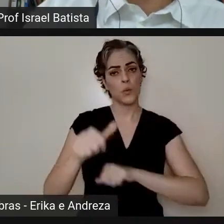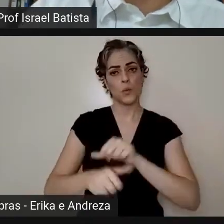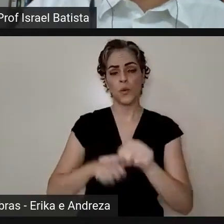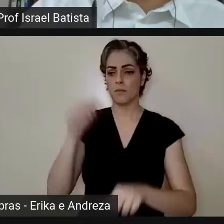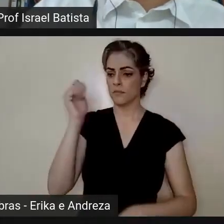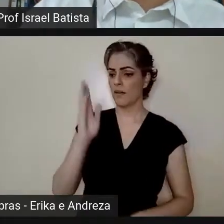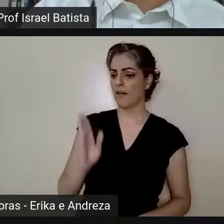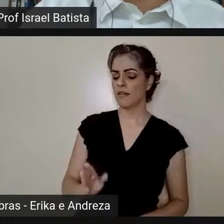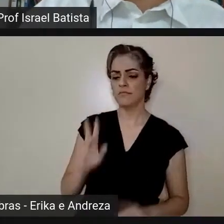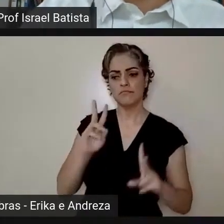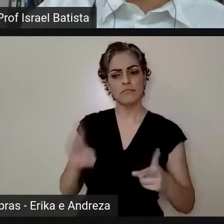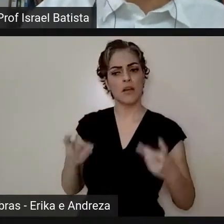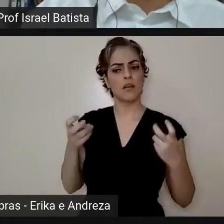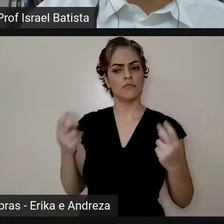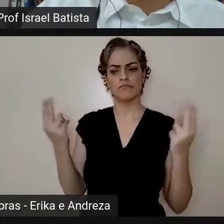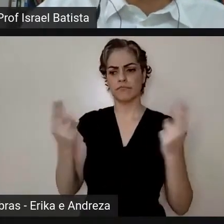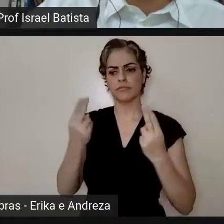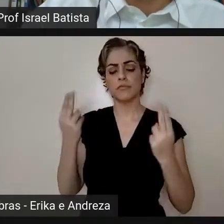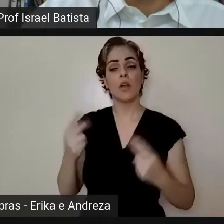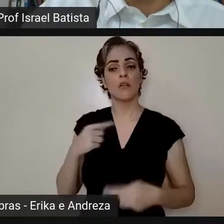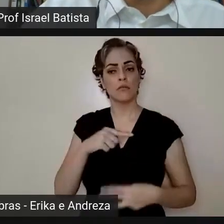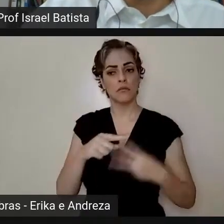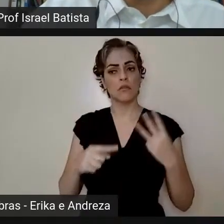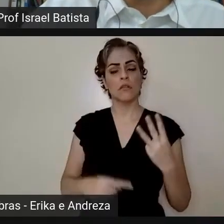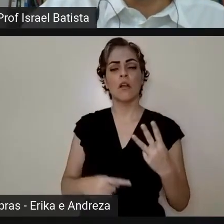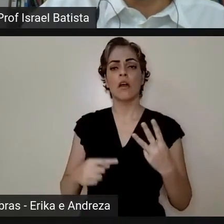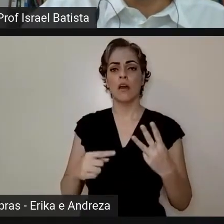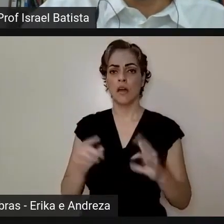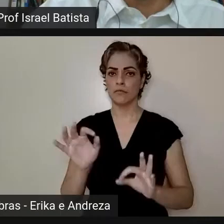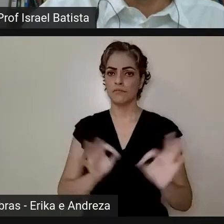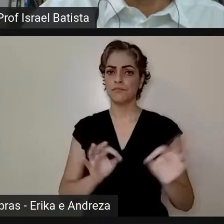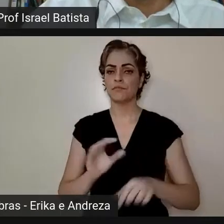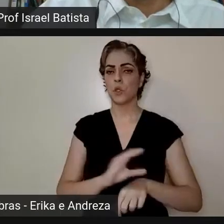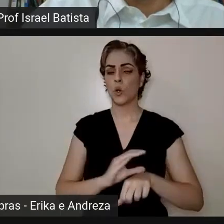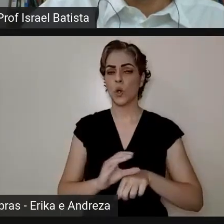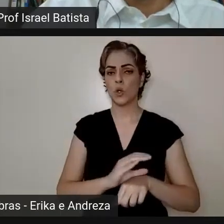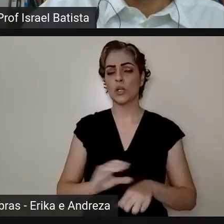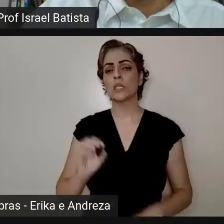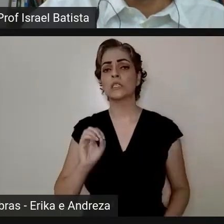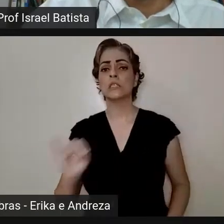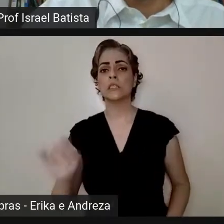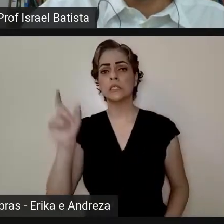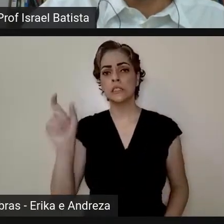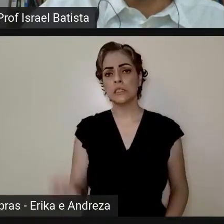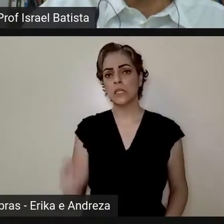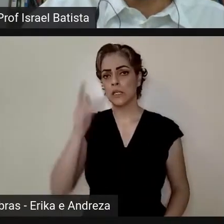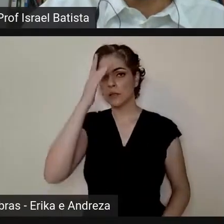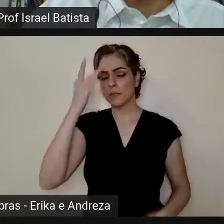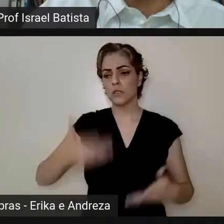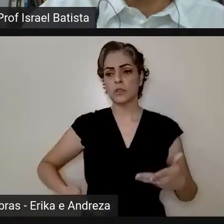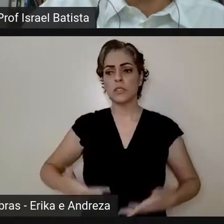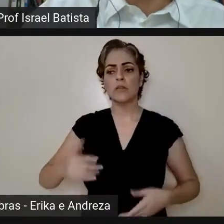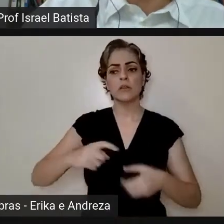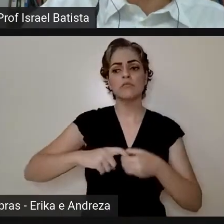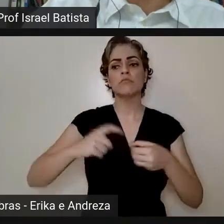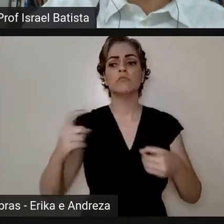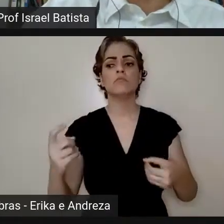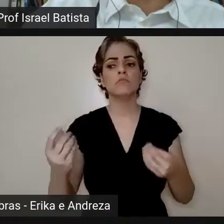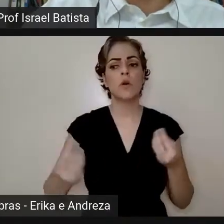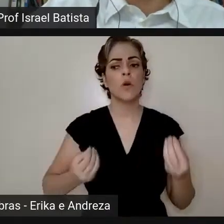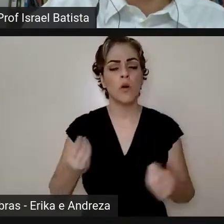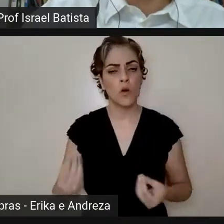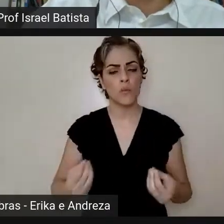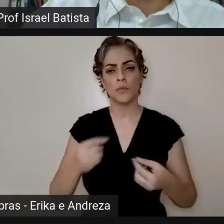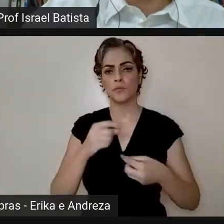previsões constitucionais para um servidor poder ali, eventualmente, ser desligado do seu cargo. Né? Quais